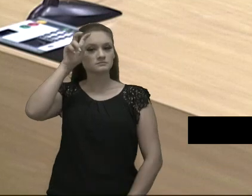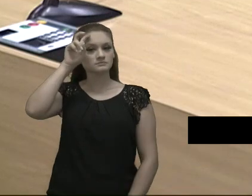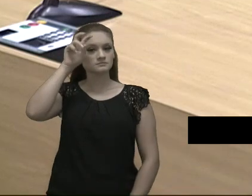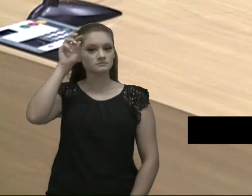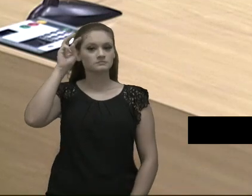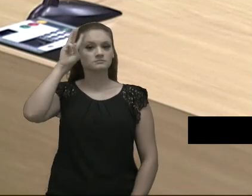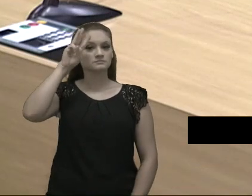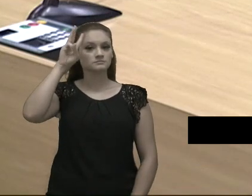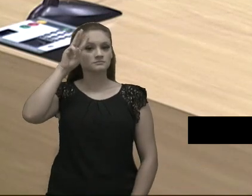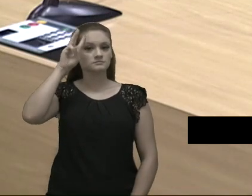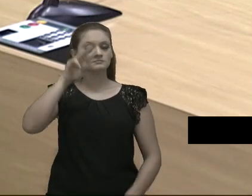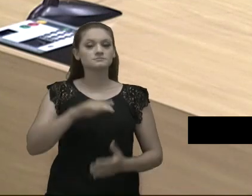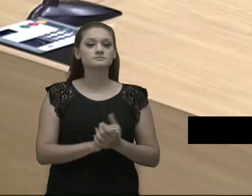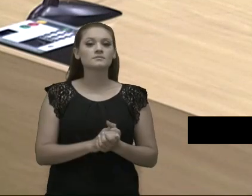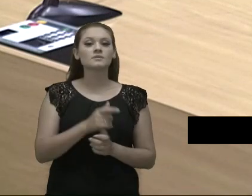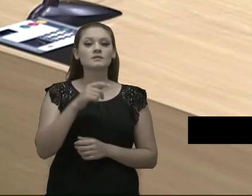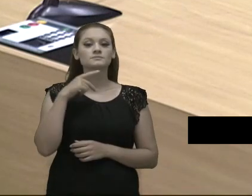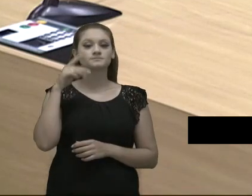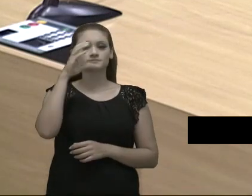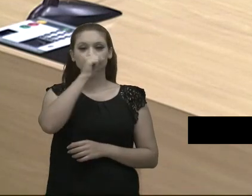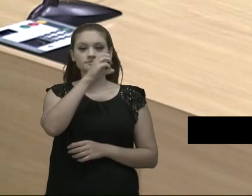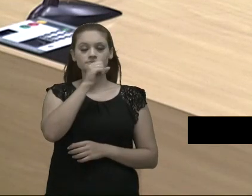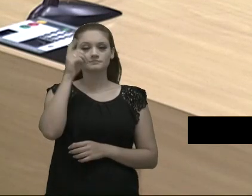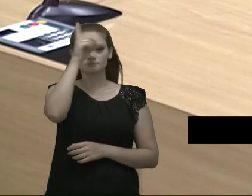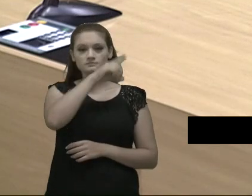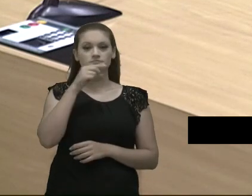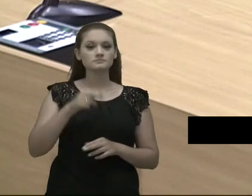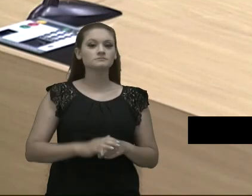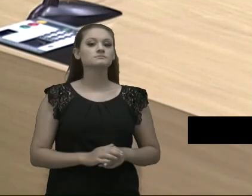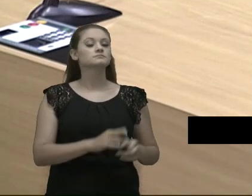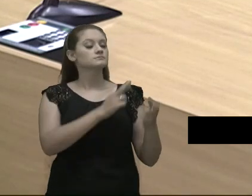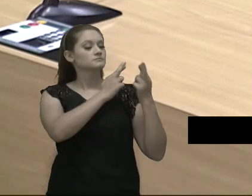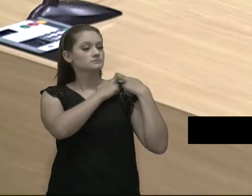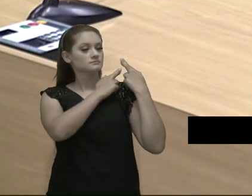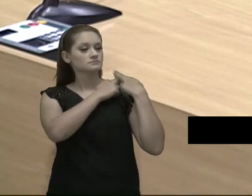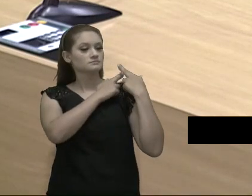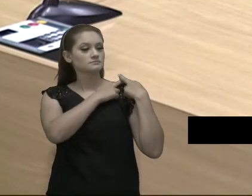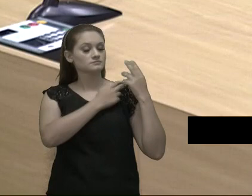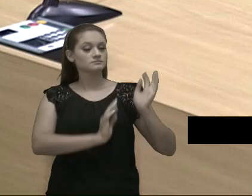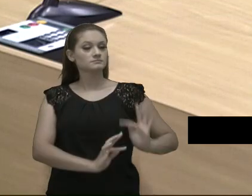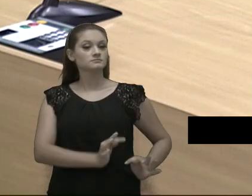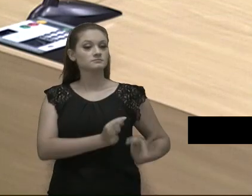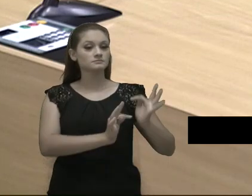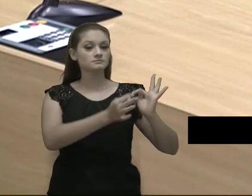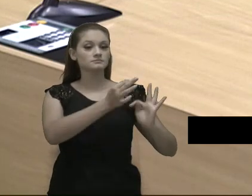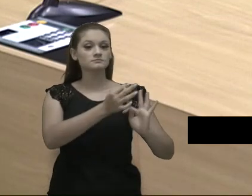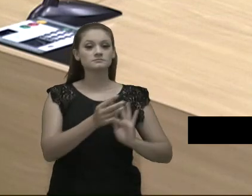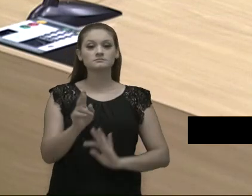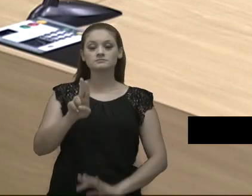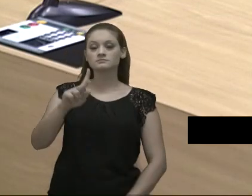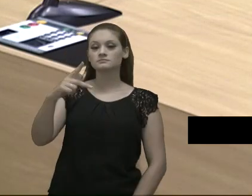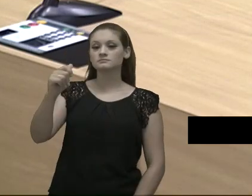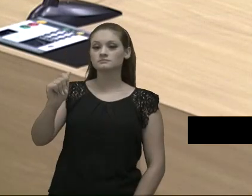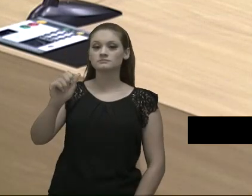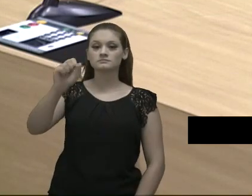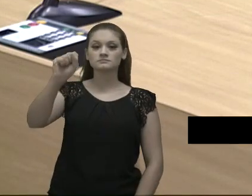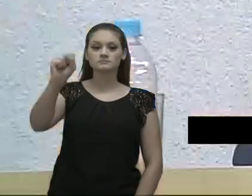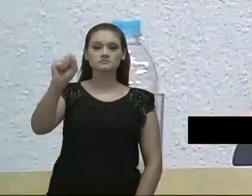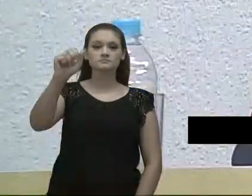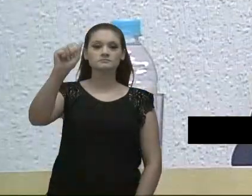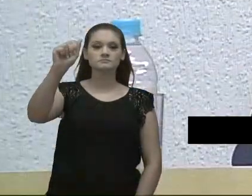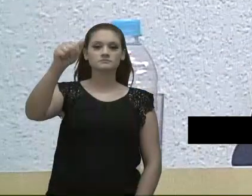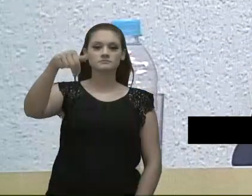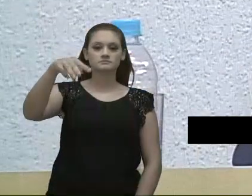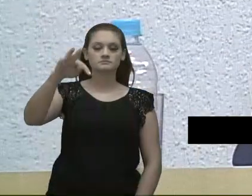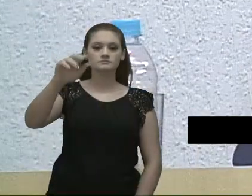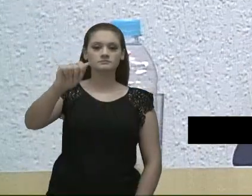de semana no hospital regional e sou responsável técnico da UPA Santa Helena. Isso é